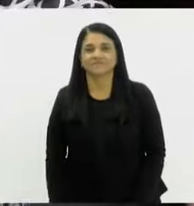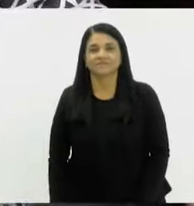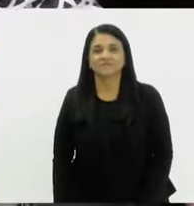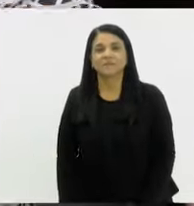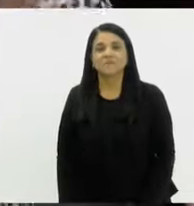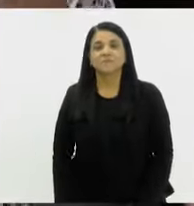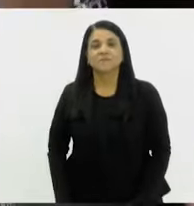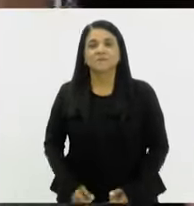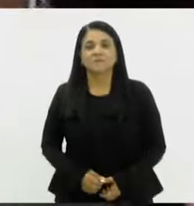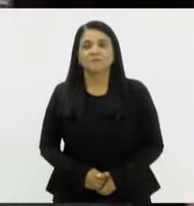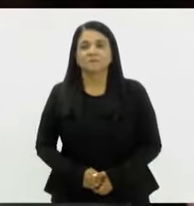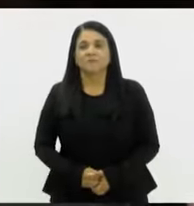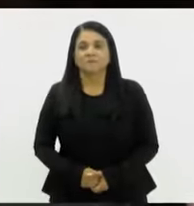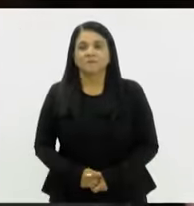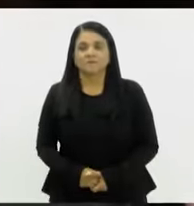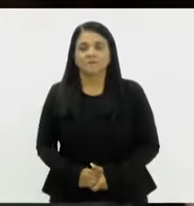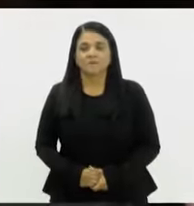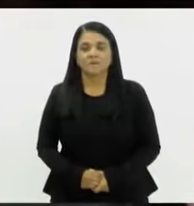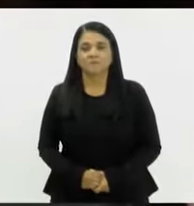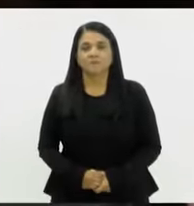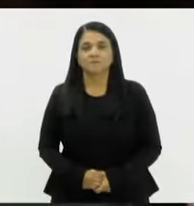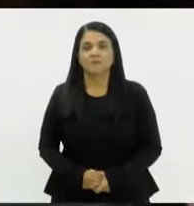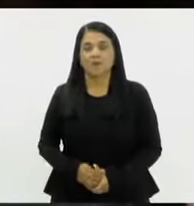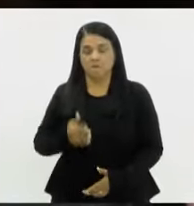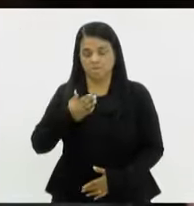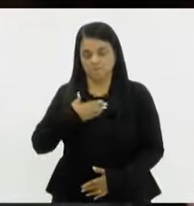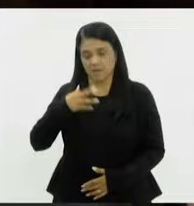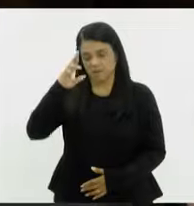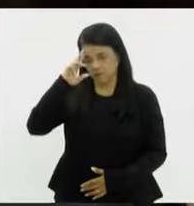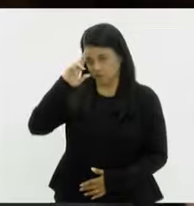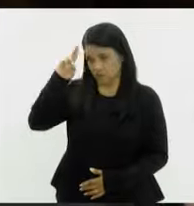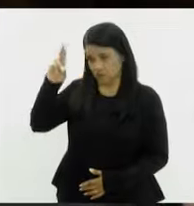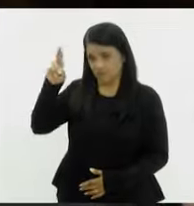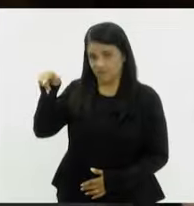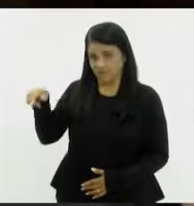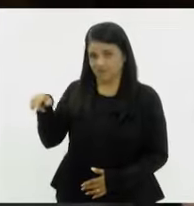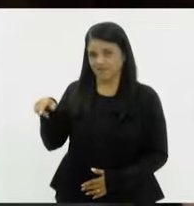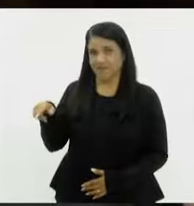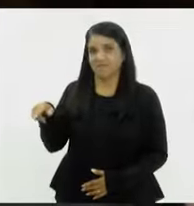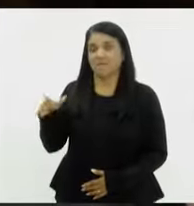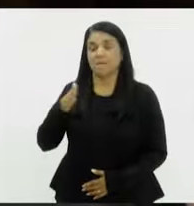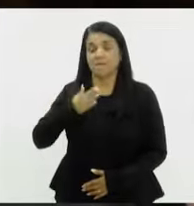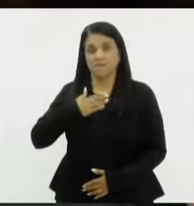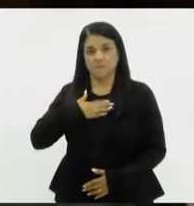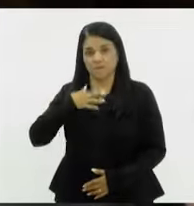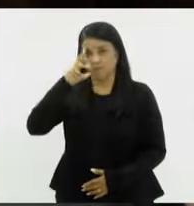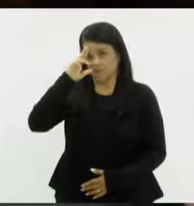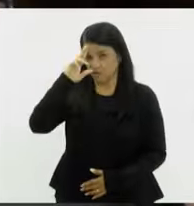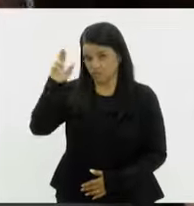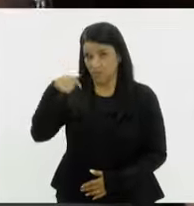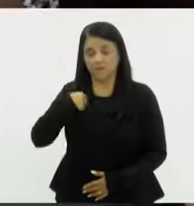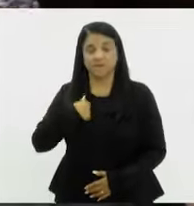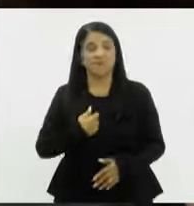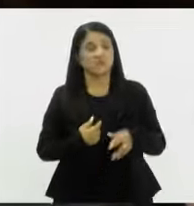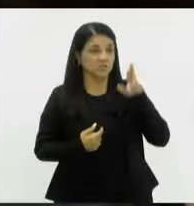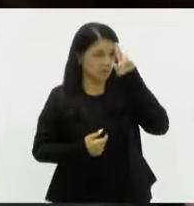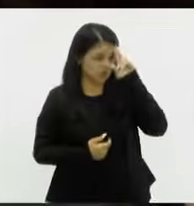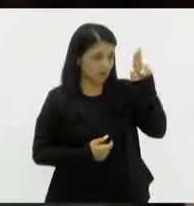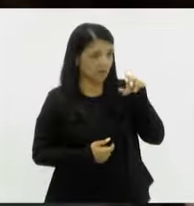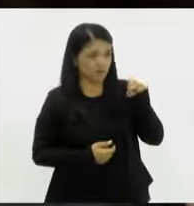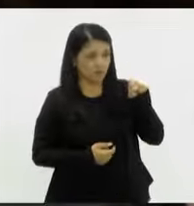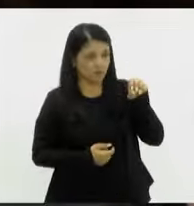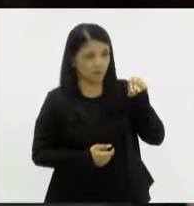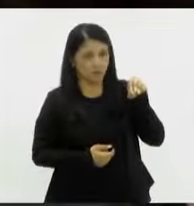bom minha chefe é porque ela é Nossa chefe minha chefe chefe da soria é